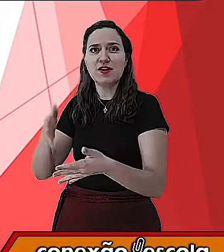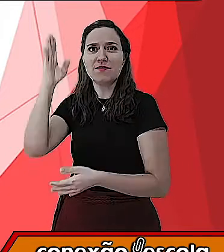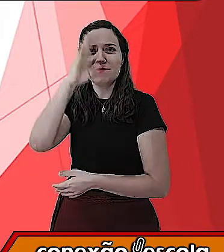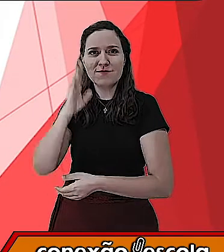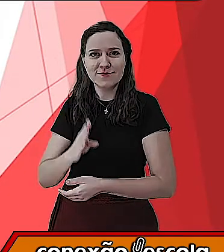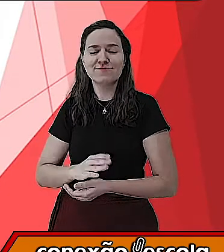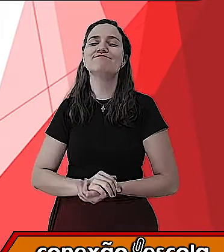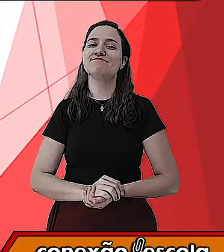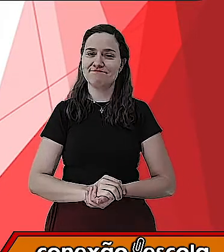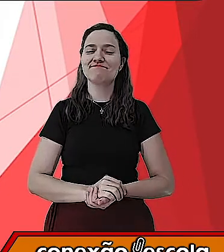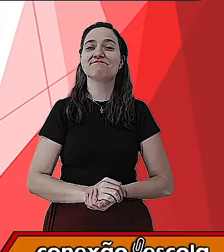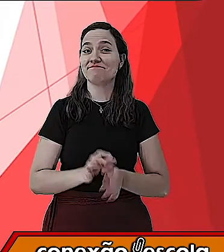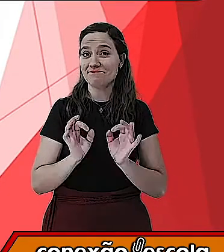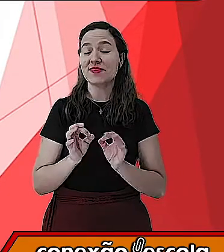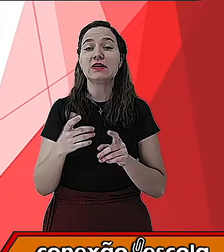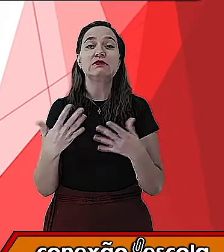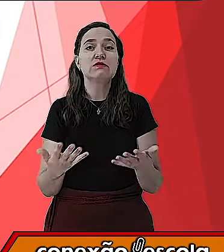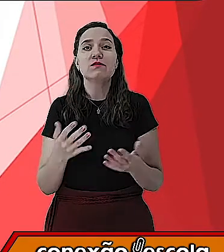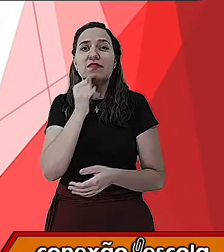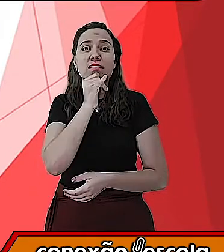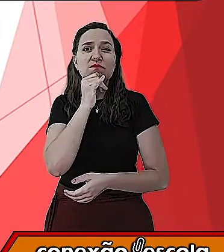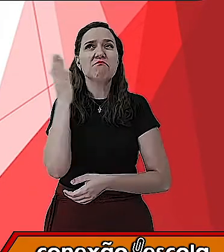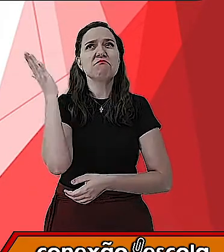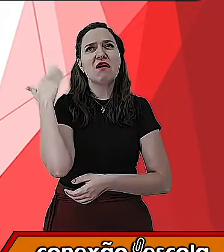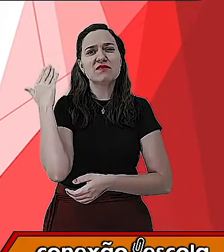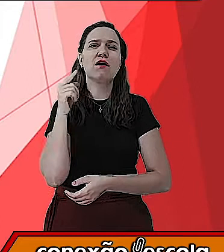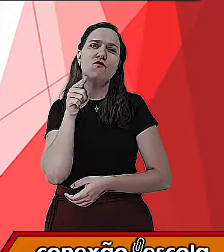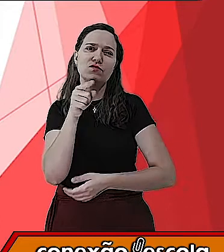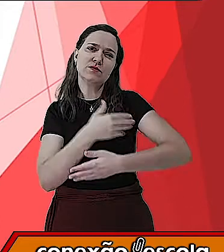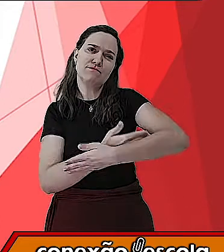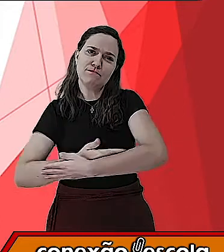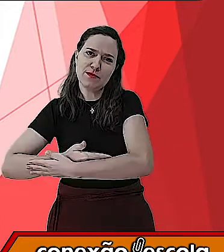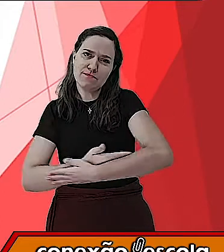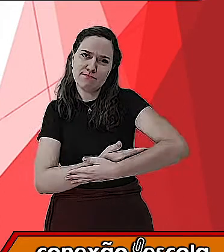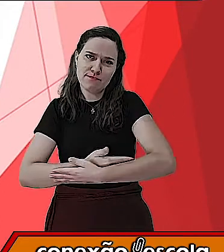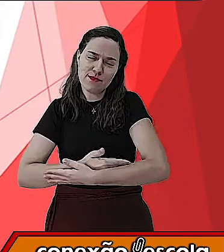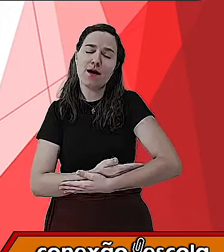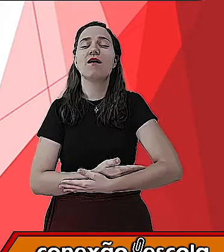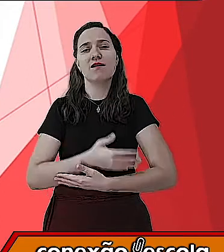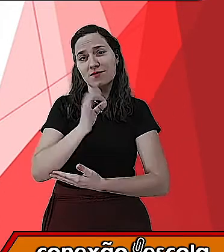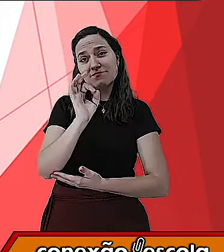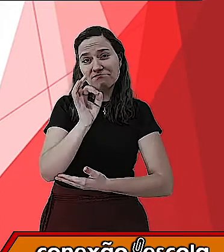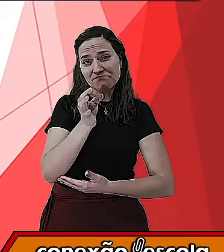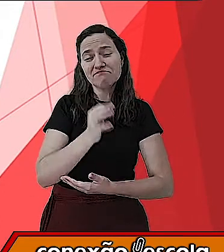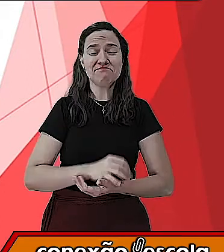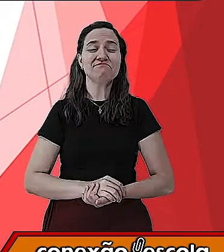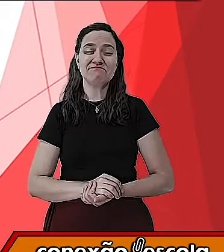Entendi. Então é como se fosse quando eu era bebezinho. Isso